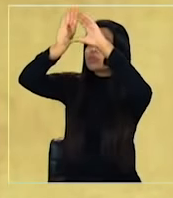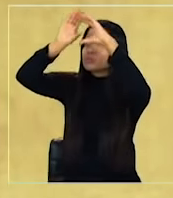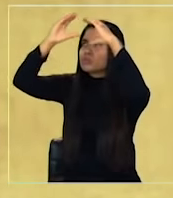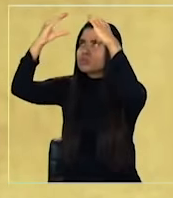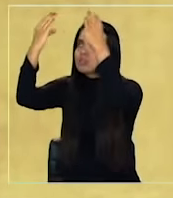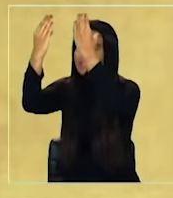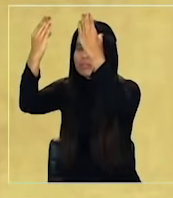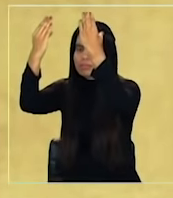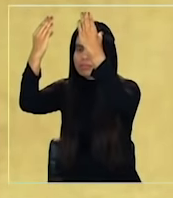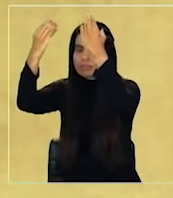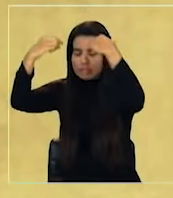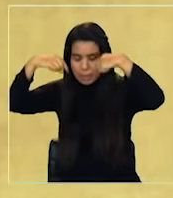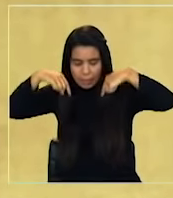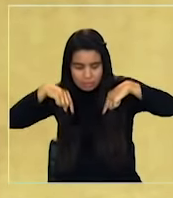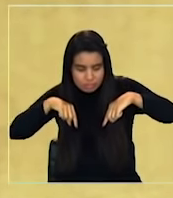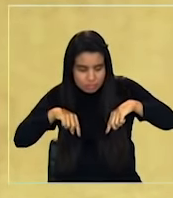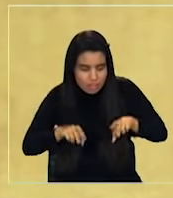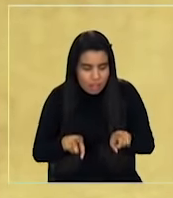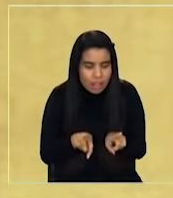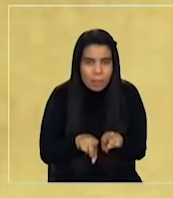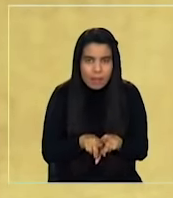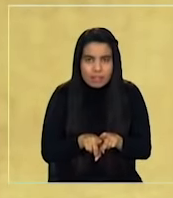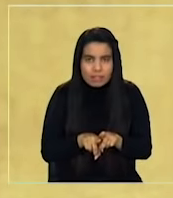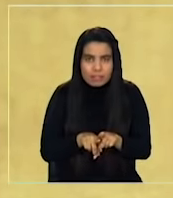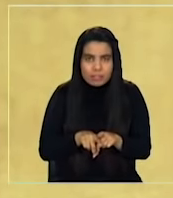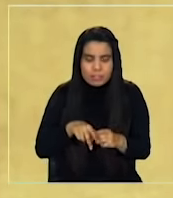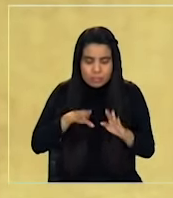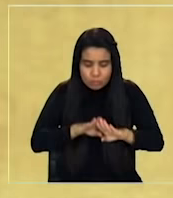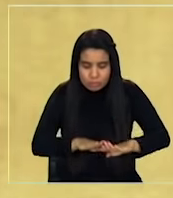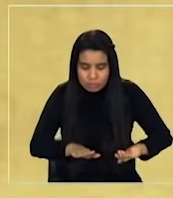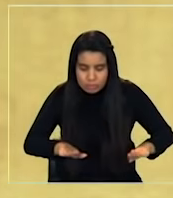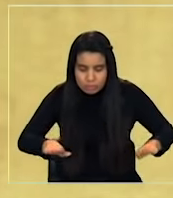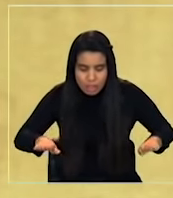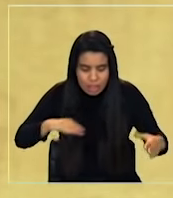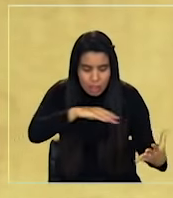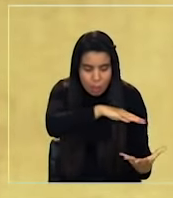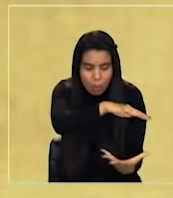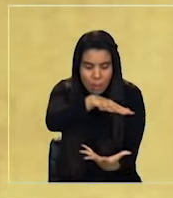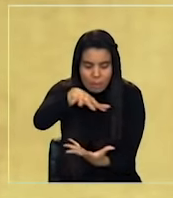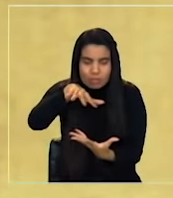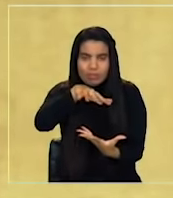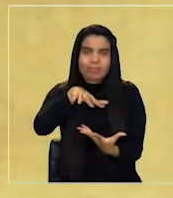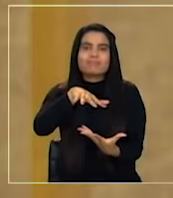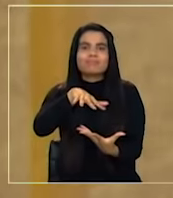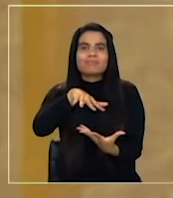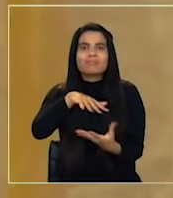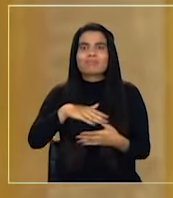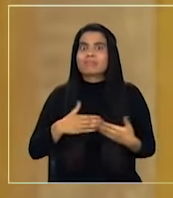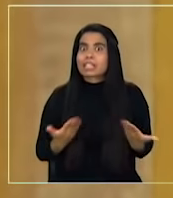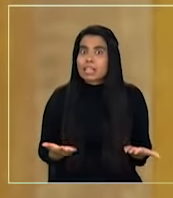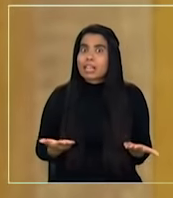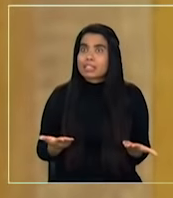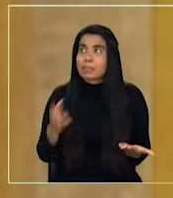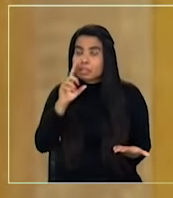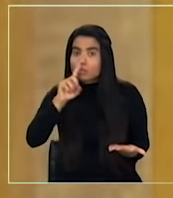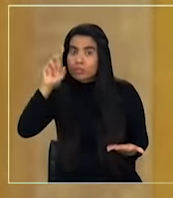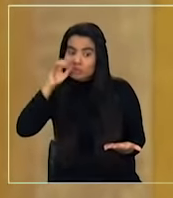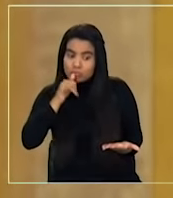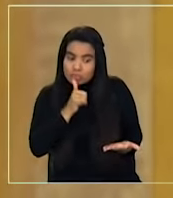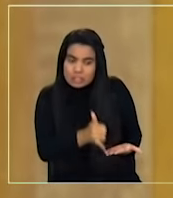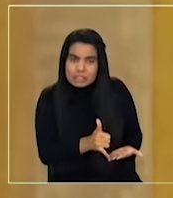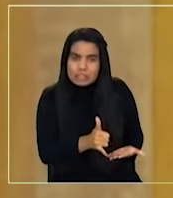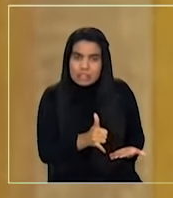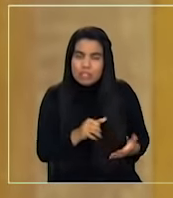abaixo, debaixo dos nossos pés do que a terra. Mas ele disse, ainda que os céus e